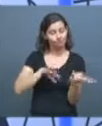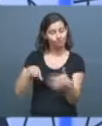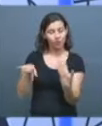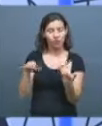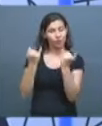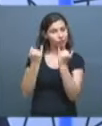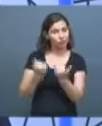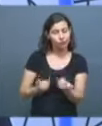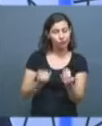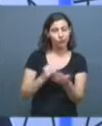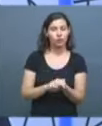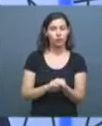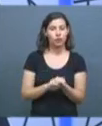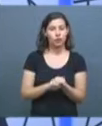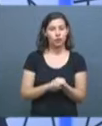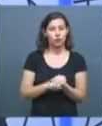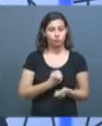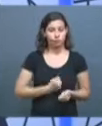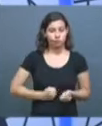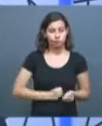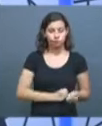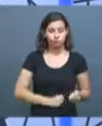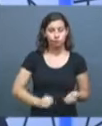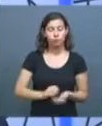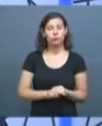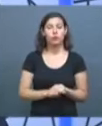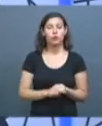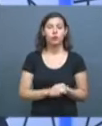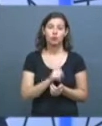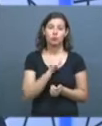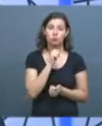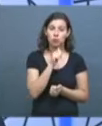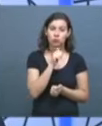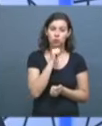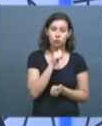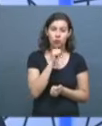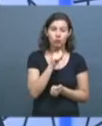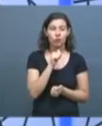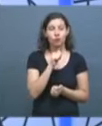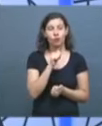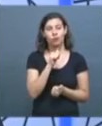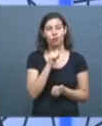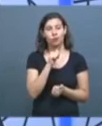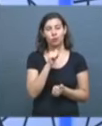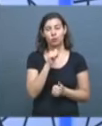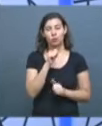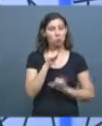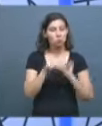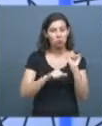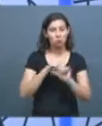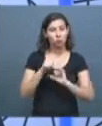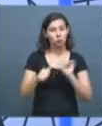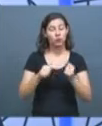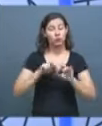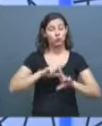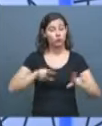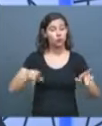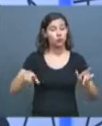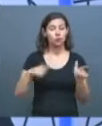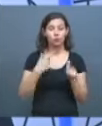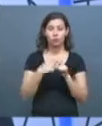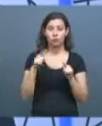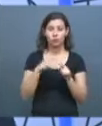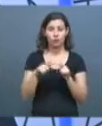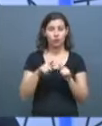né, alteração de ciclo menstrual. Então, são uma série de manifestações sistêmicas que são apresentadas frente